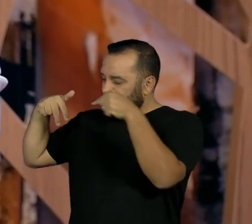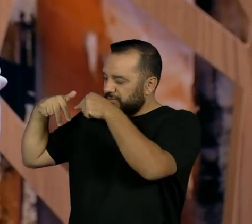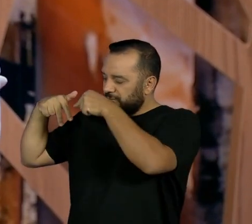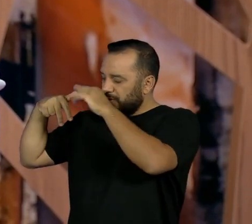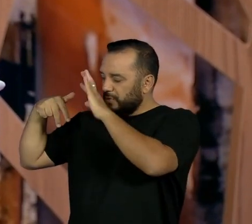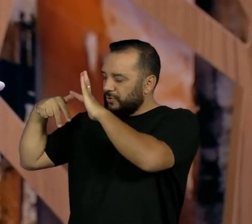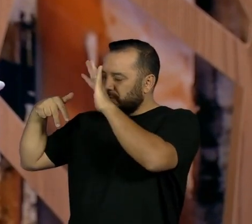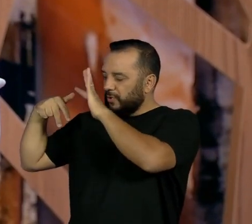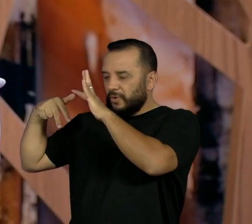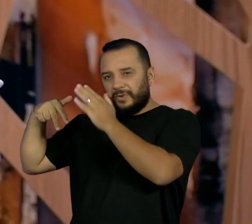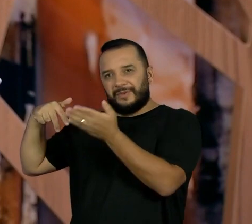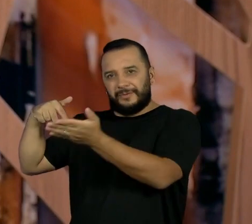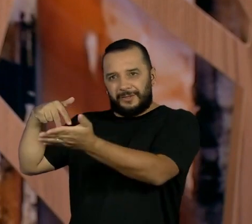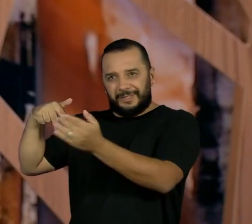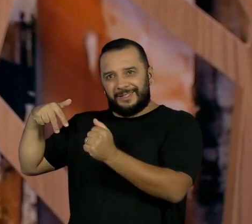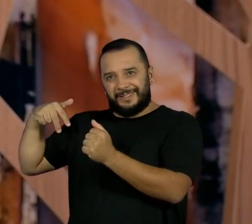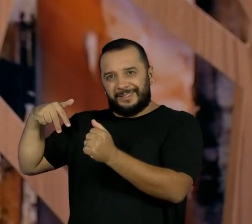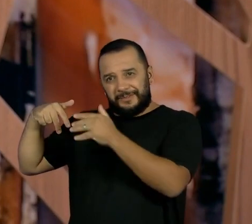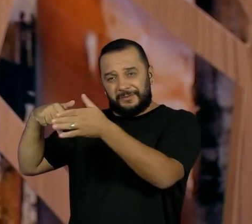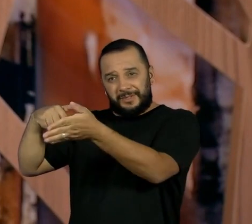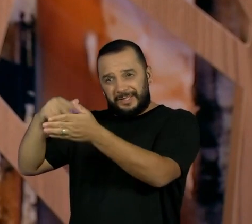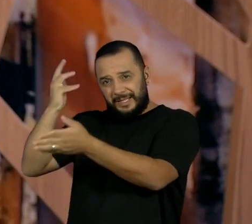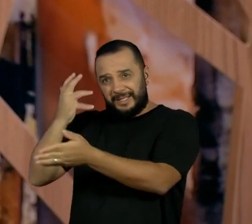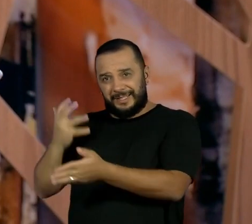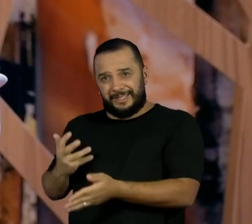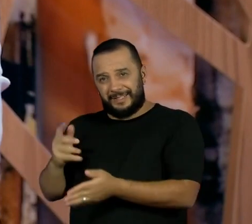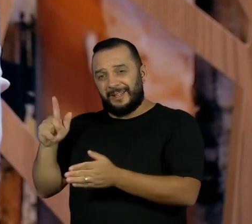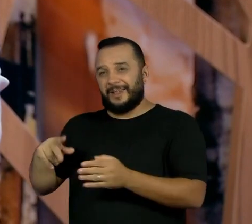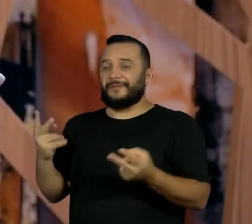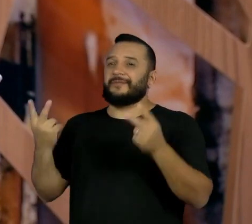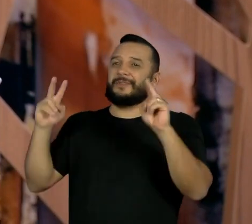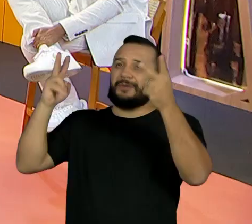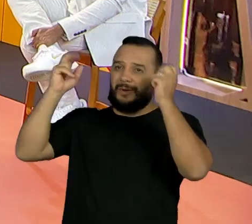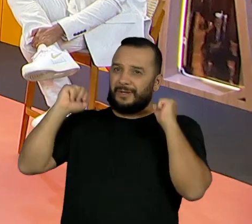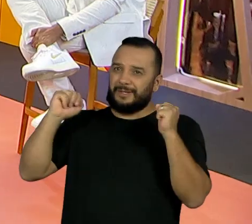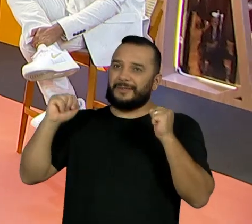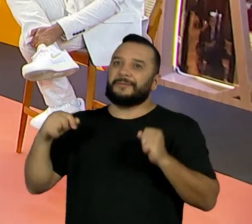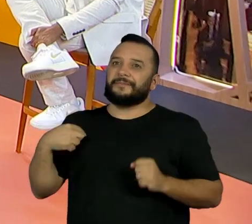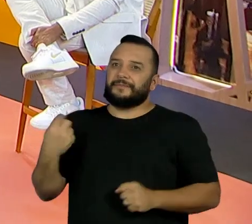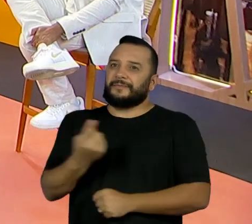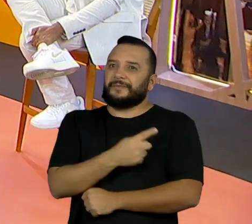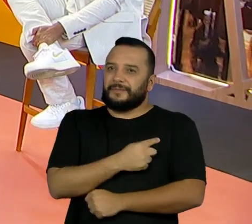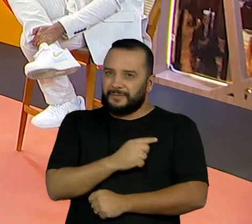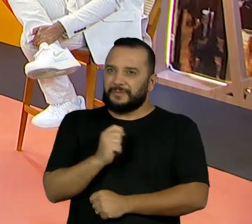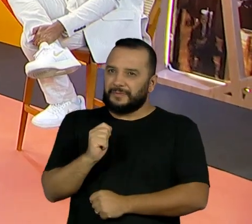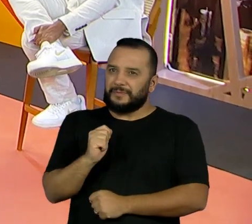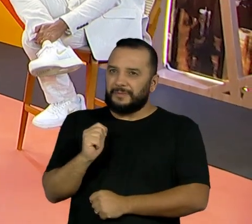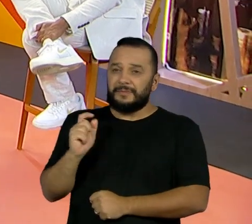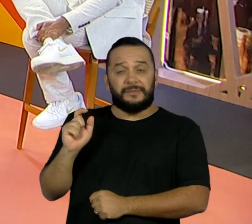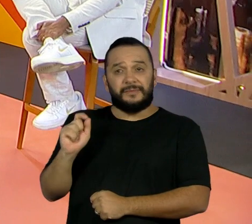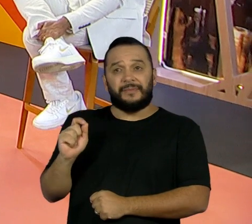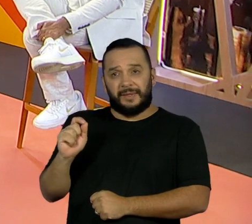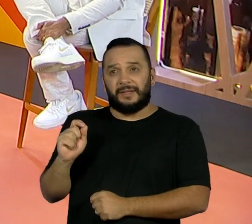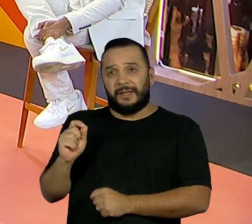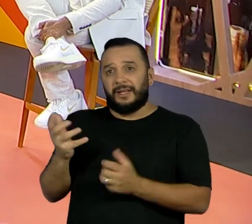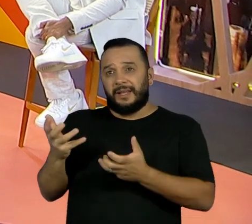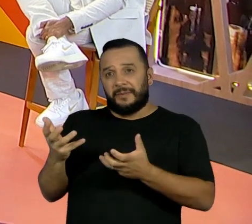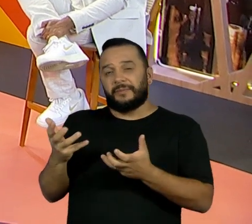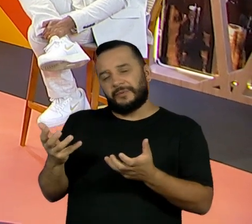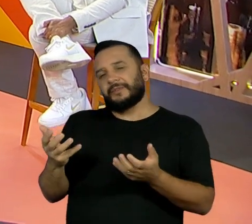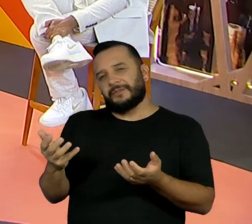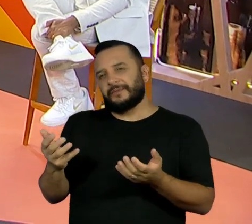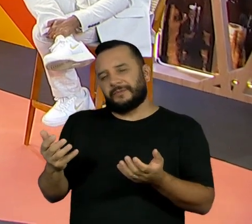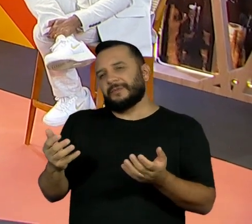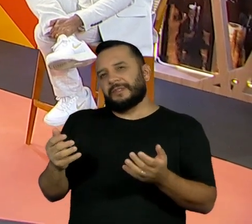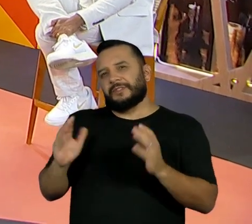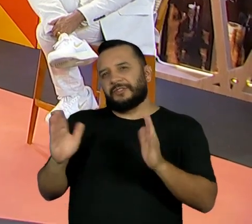e na TV aberta. Eu acho que se isso não é uma vitória, a gente ainda está muito longe de chegar no ideal, né, Cida? Mas a gente também tem que celebrar as